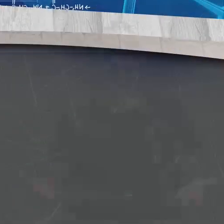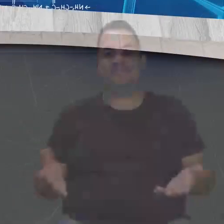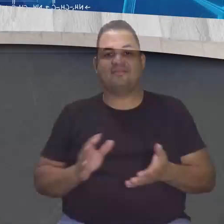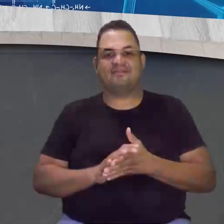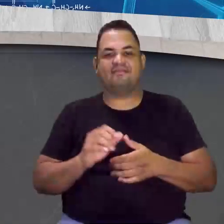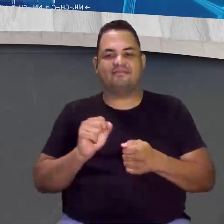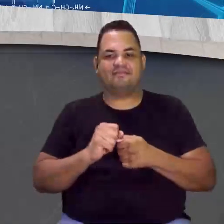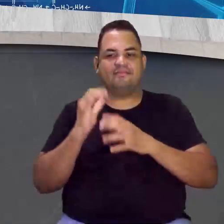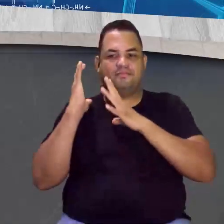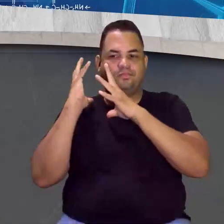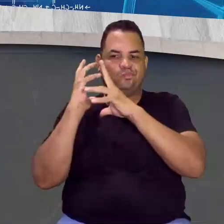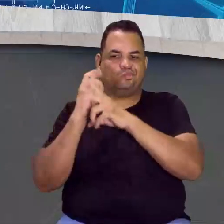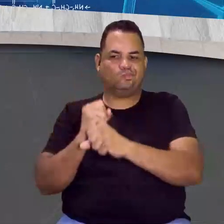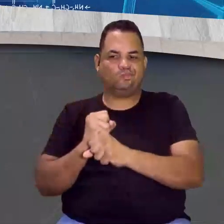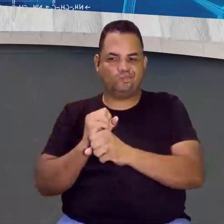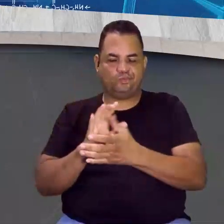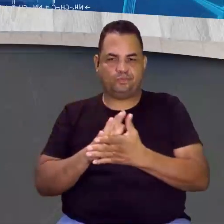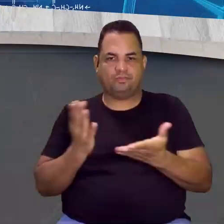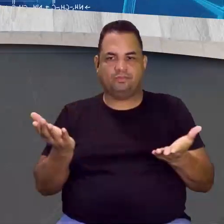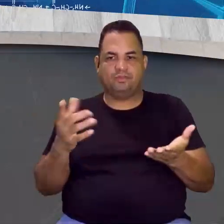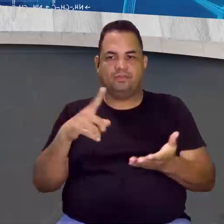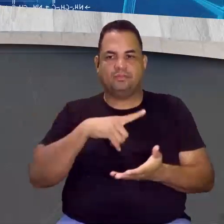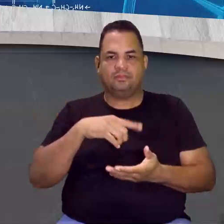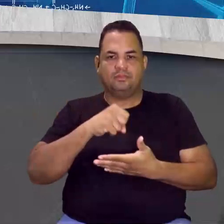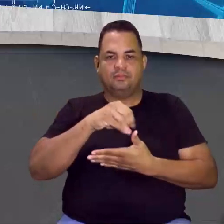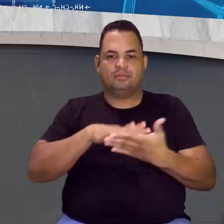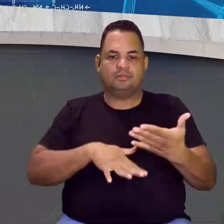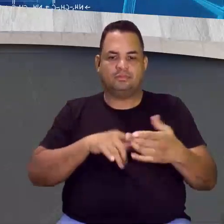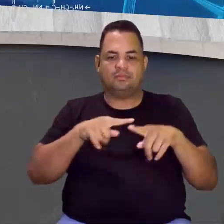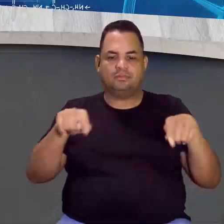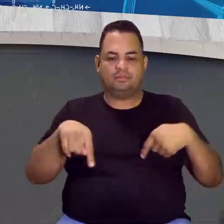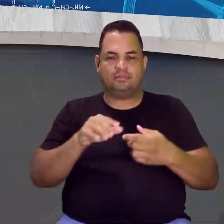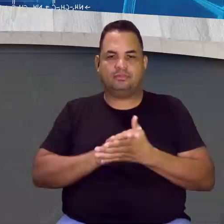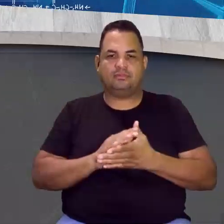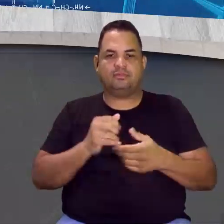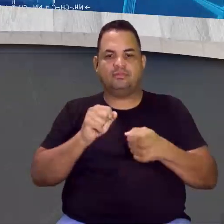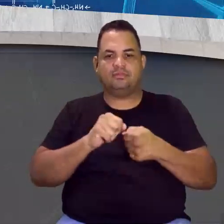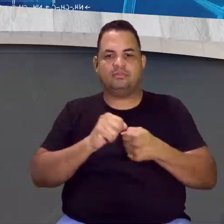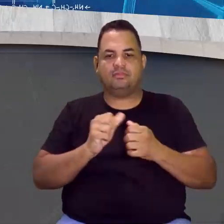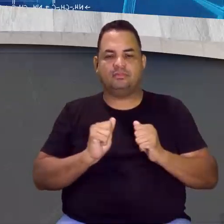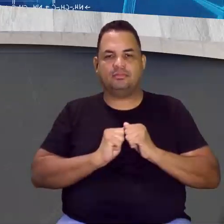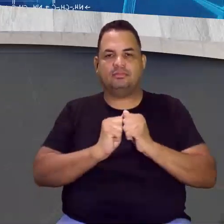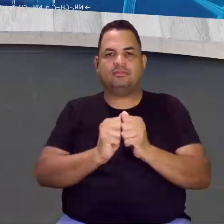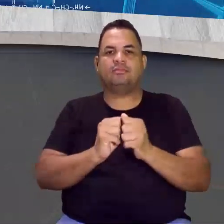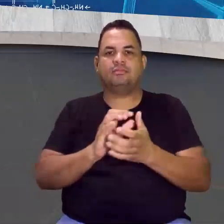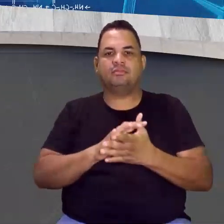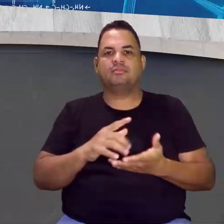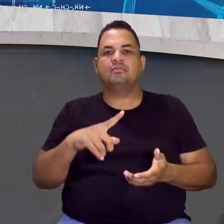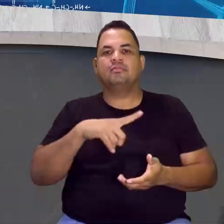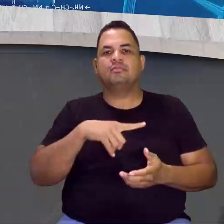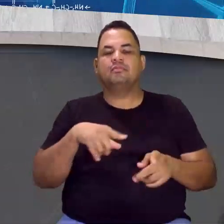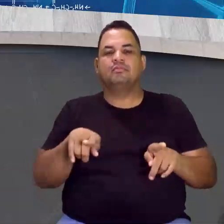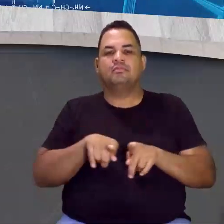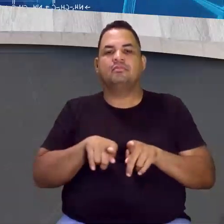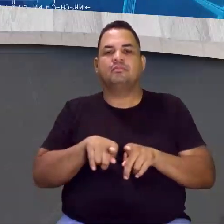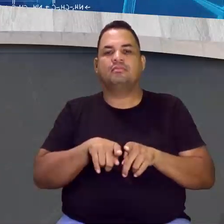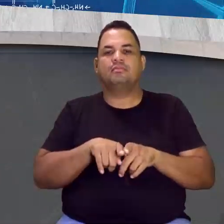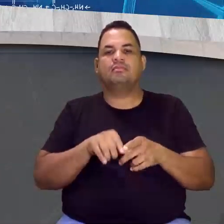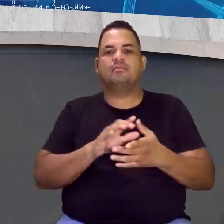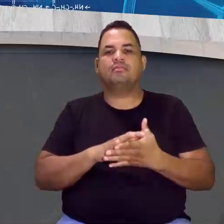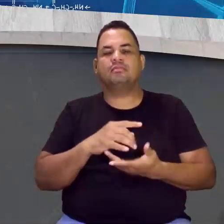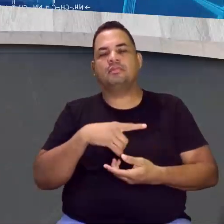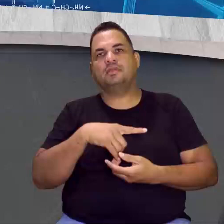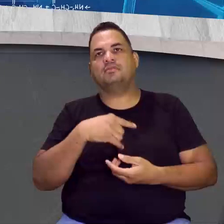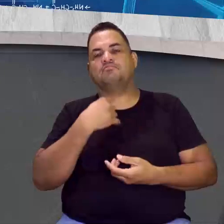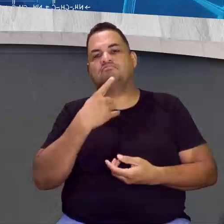Então vamos lá fazer uma revisão, que a gente tem atividade de sala para resolver juntos, né? E aí a gente também já aproveita para tirar